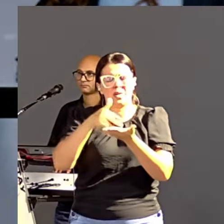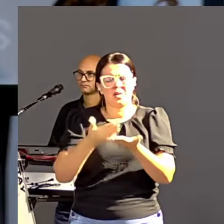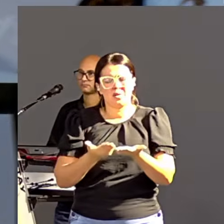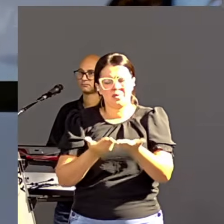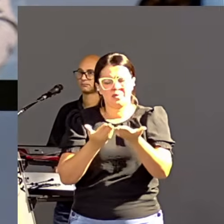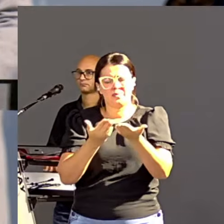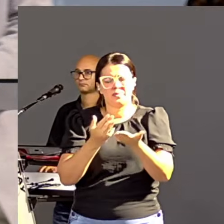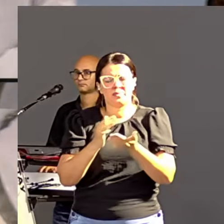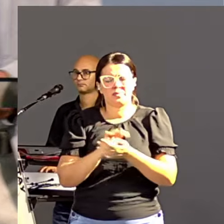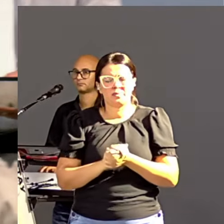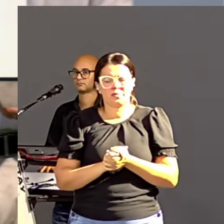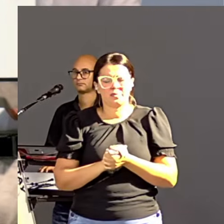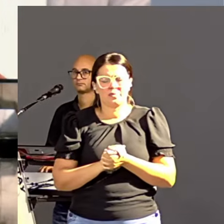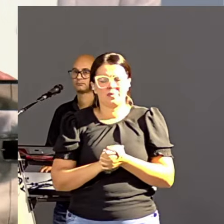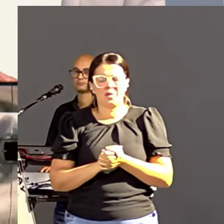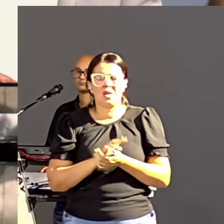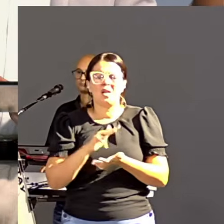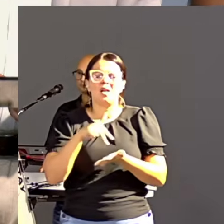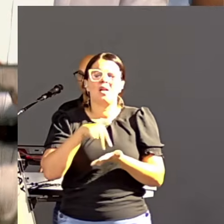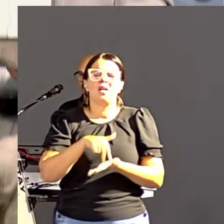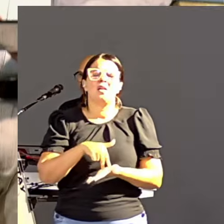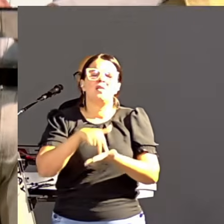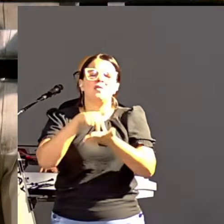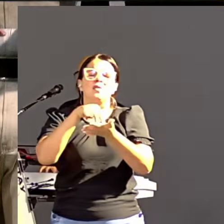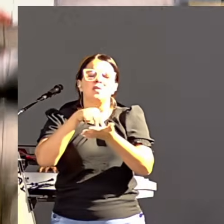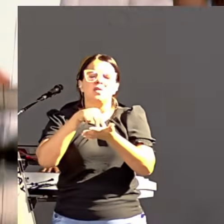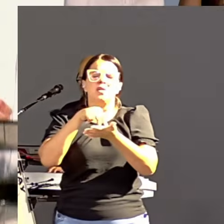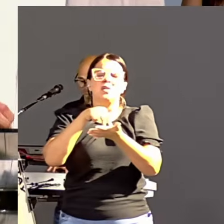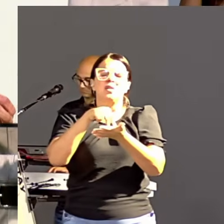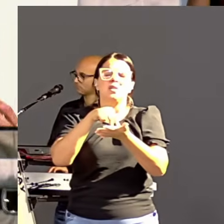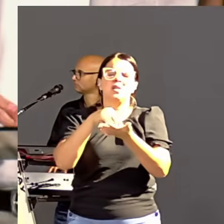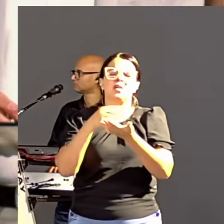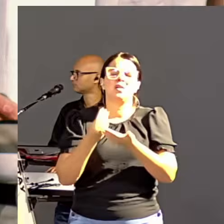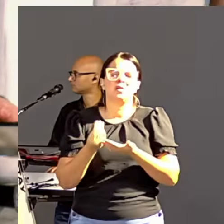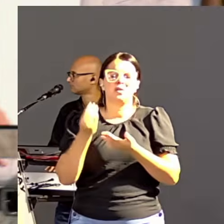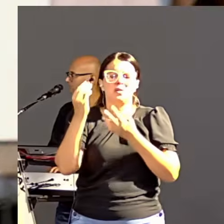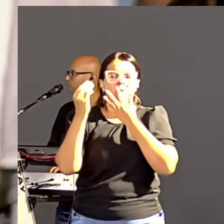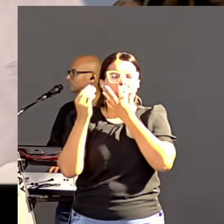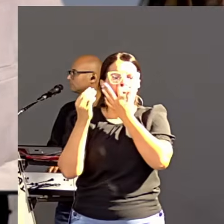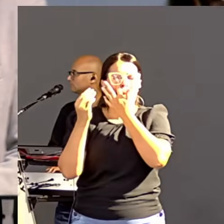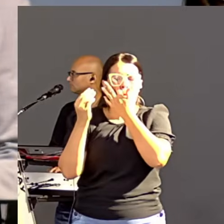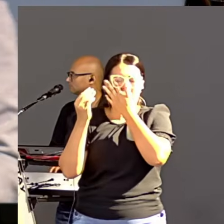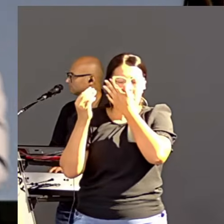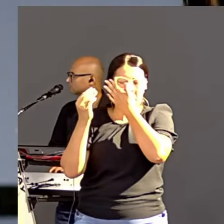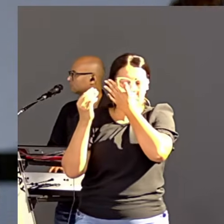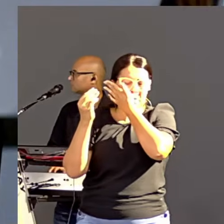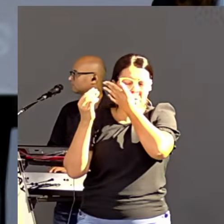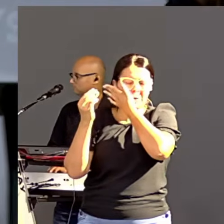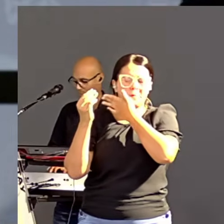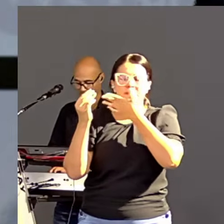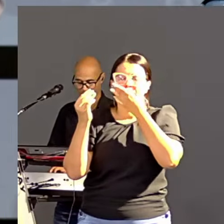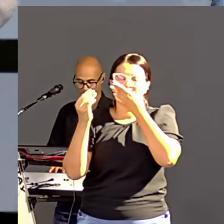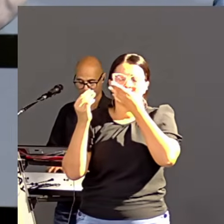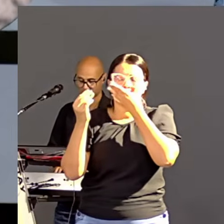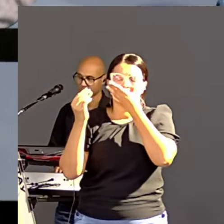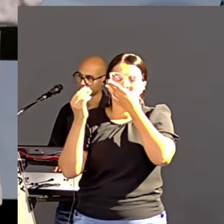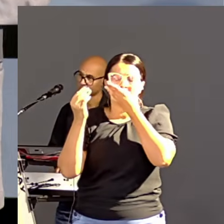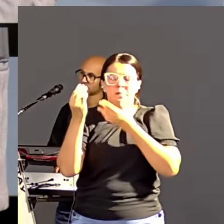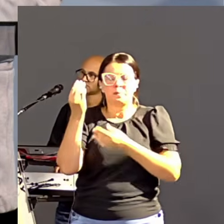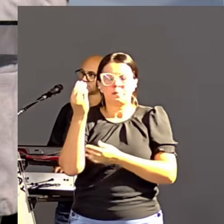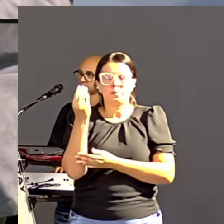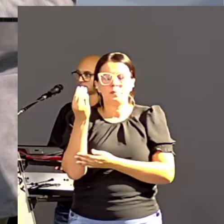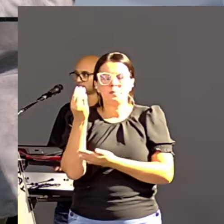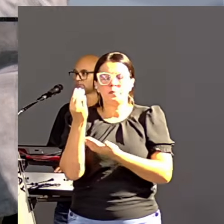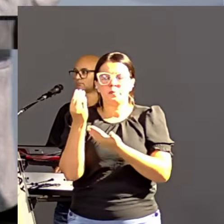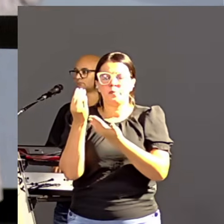lugar. Levante-se aí no seu lugar, levante na sua mão o corpo de Cristo. E